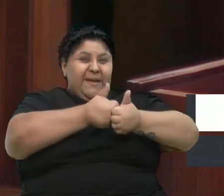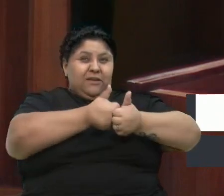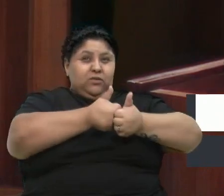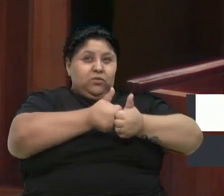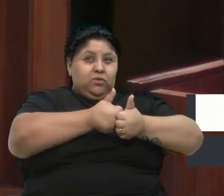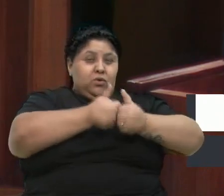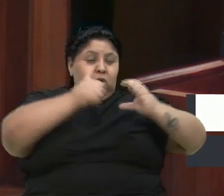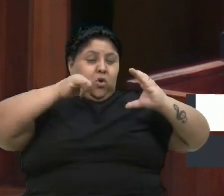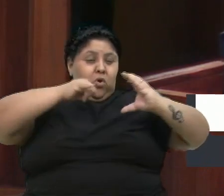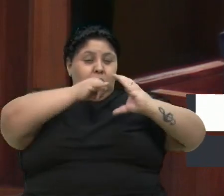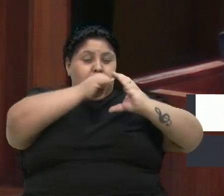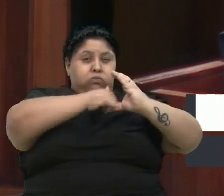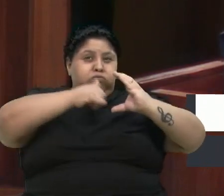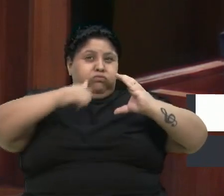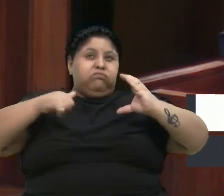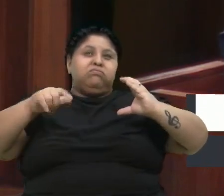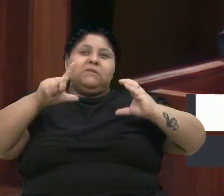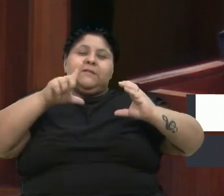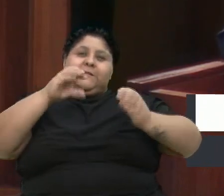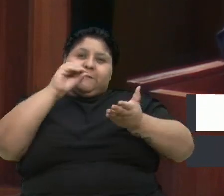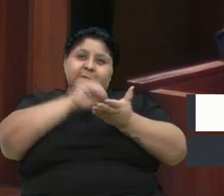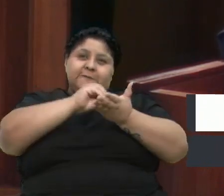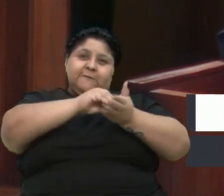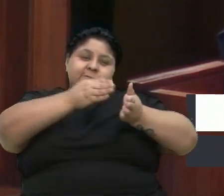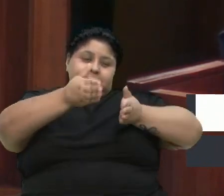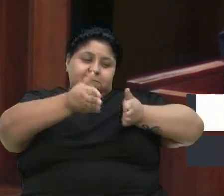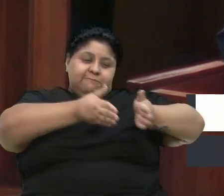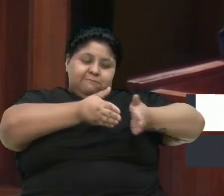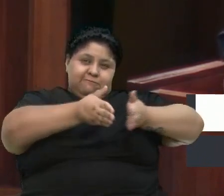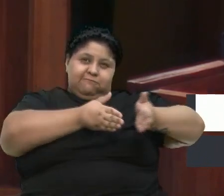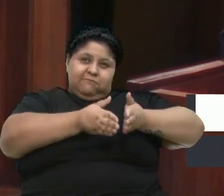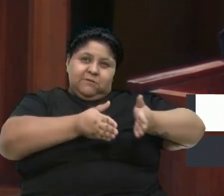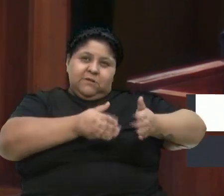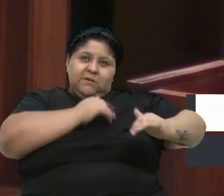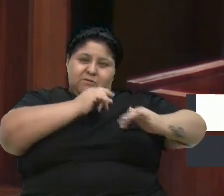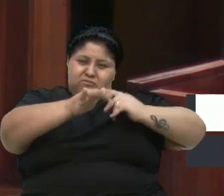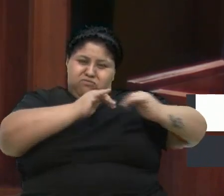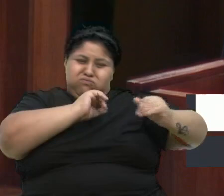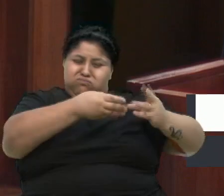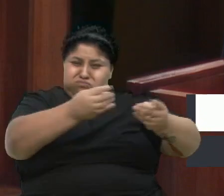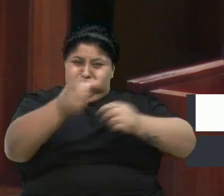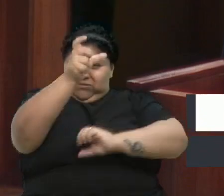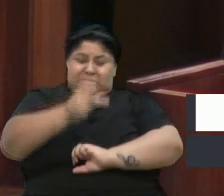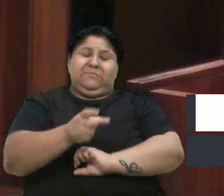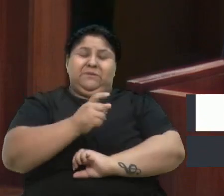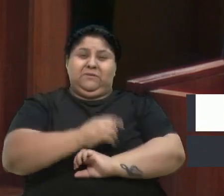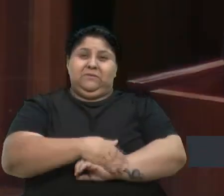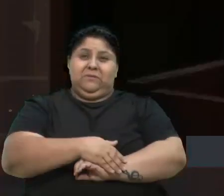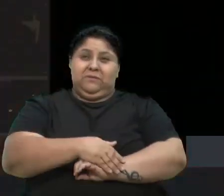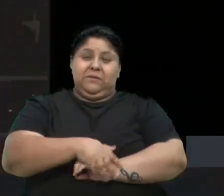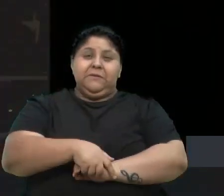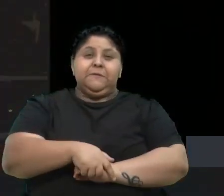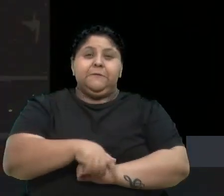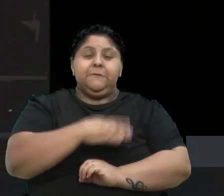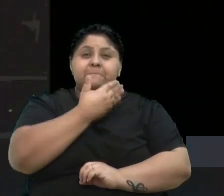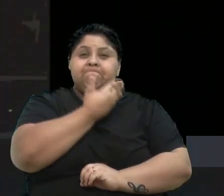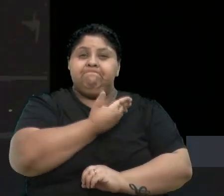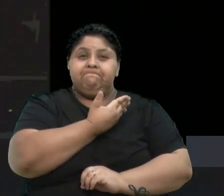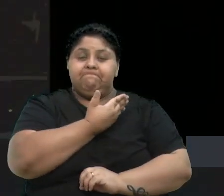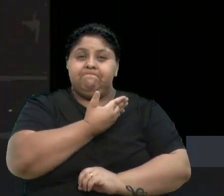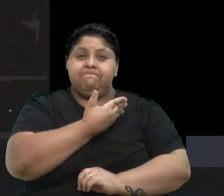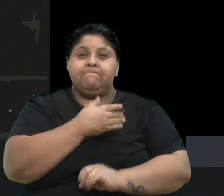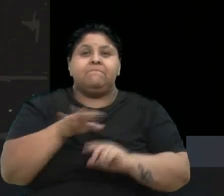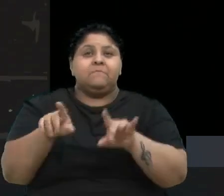essa situação na questão da acessibilidade num lugar muito movimentado. Pode ir passando, Bruna, por gentileza.